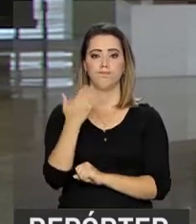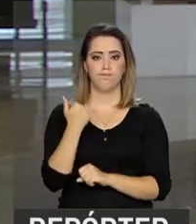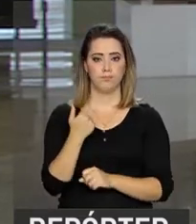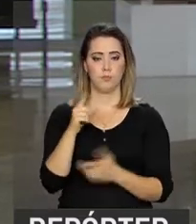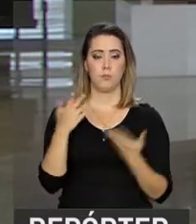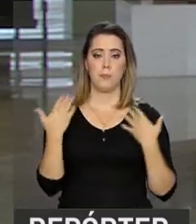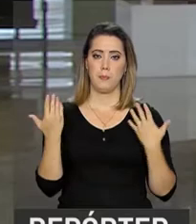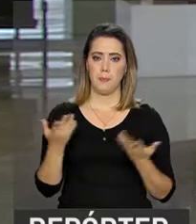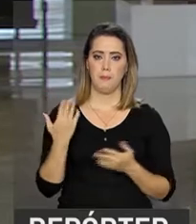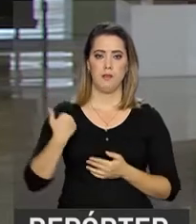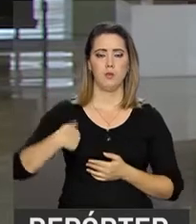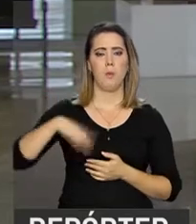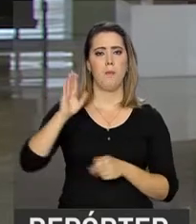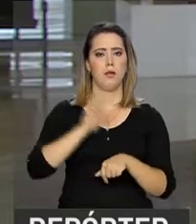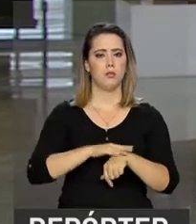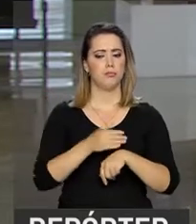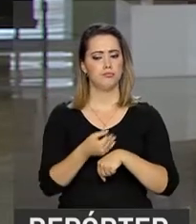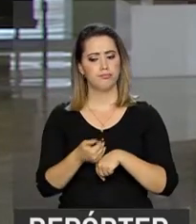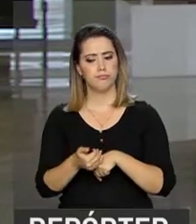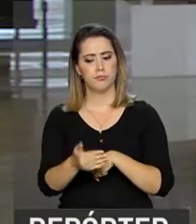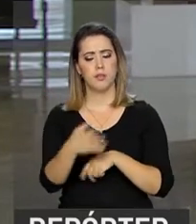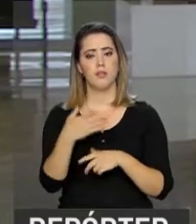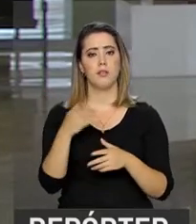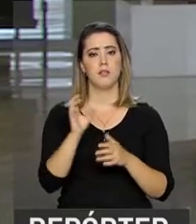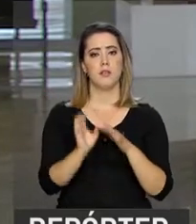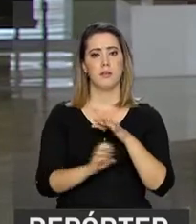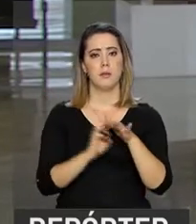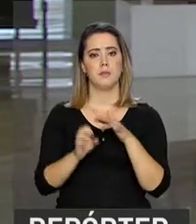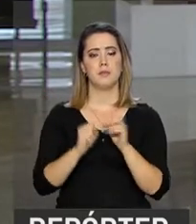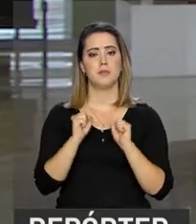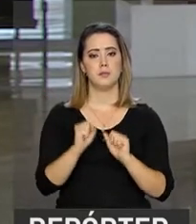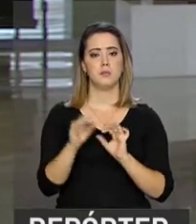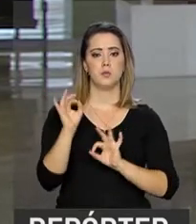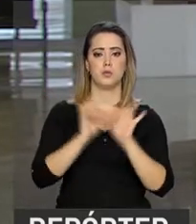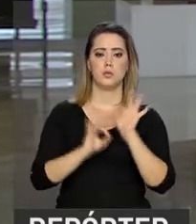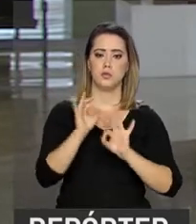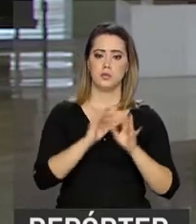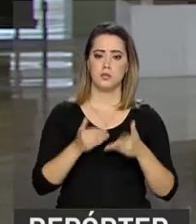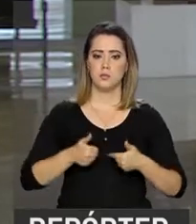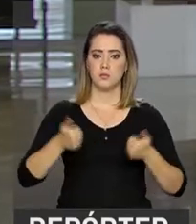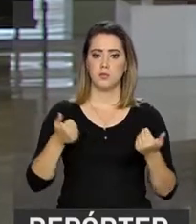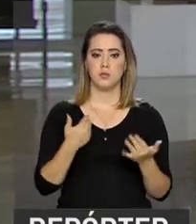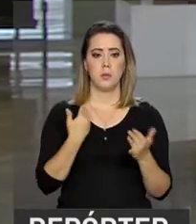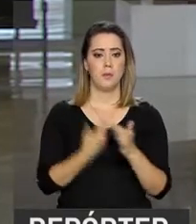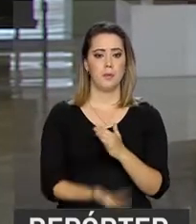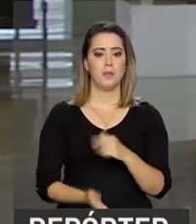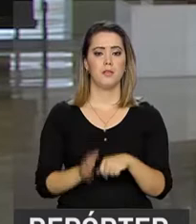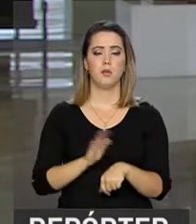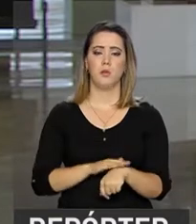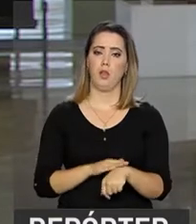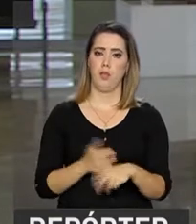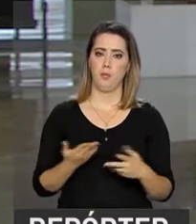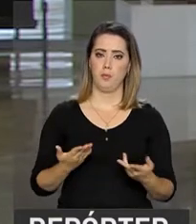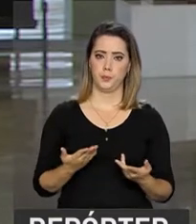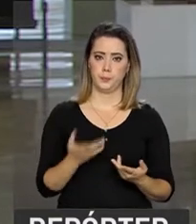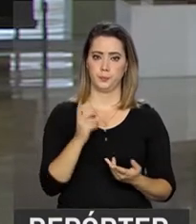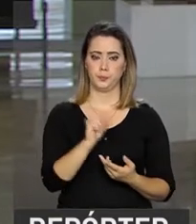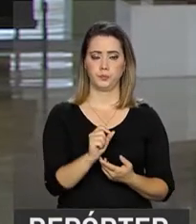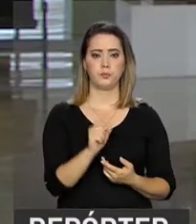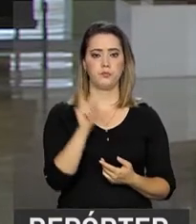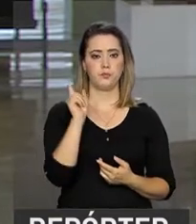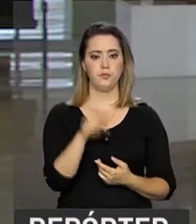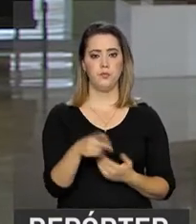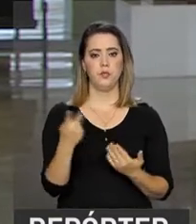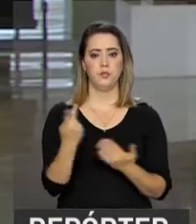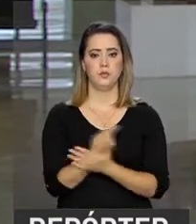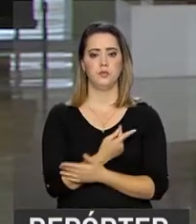que com o maior prazo a empresa pode se organizar melhor e não perder esse tempo esse prazo o que